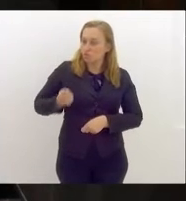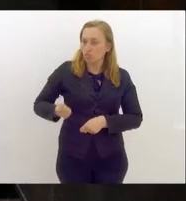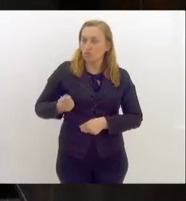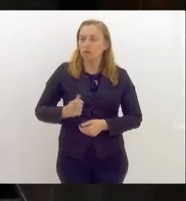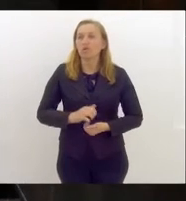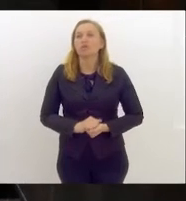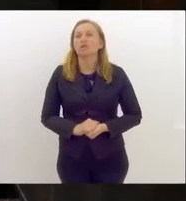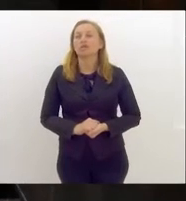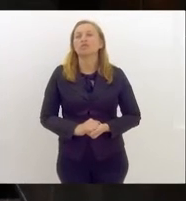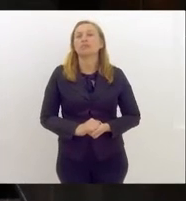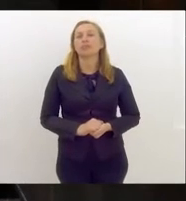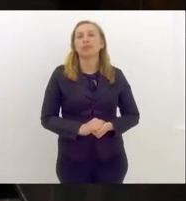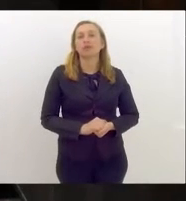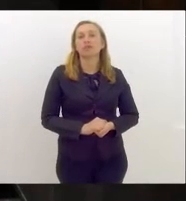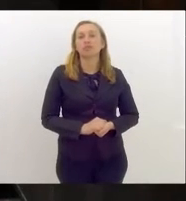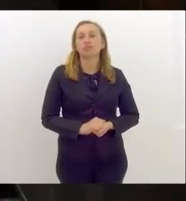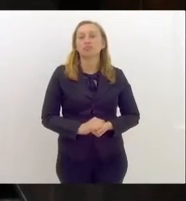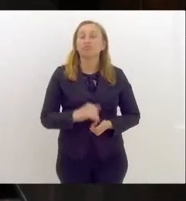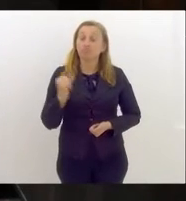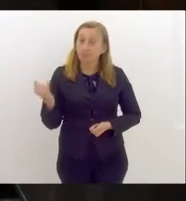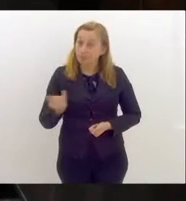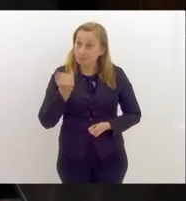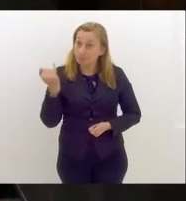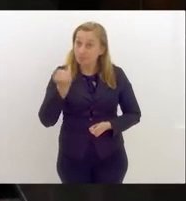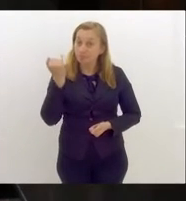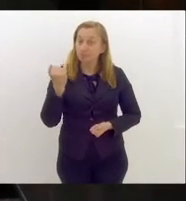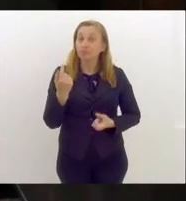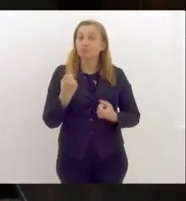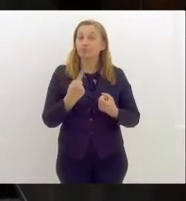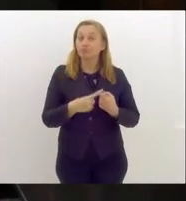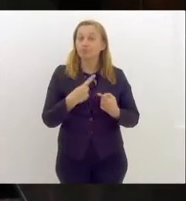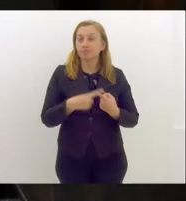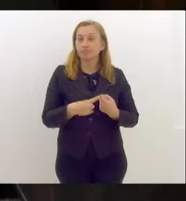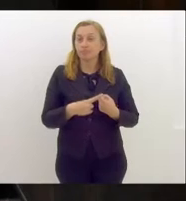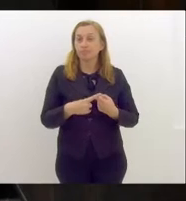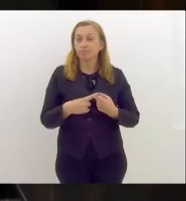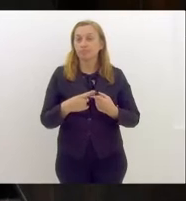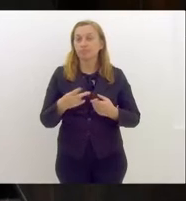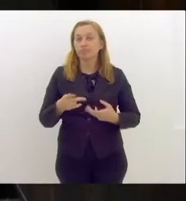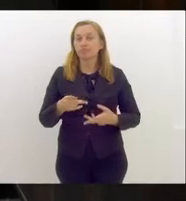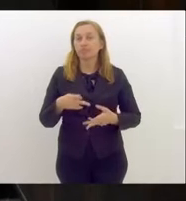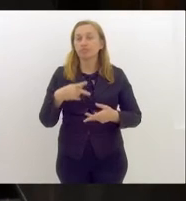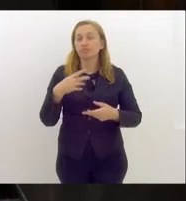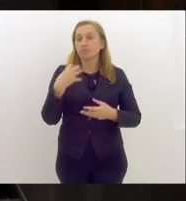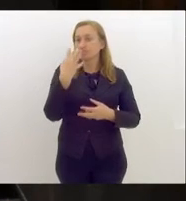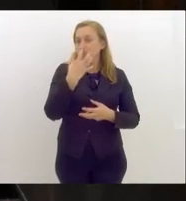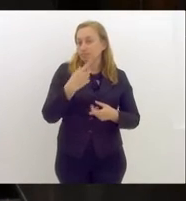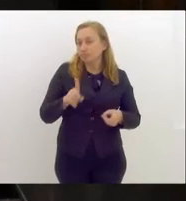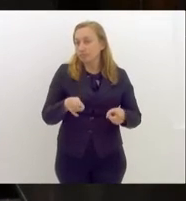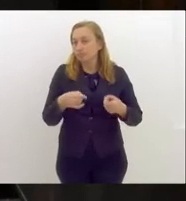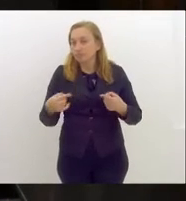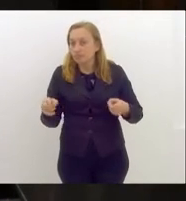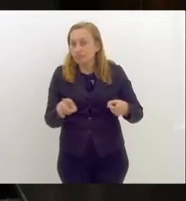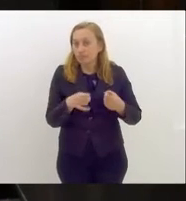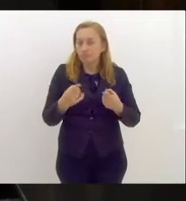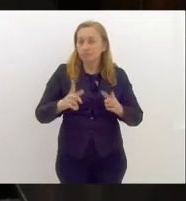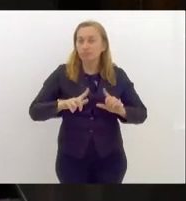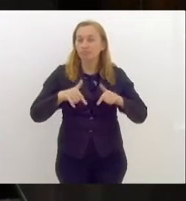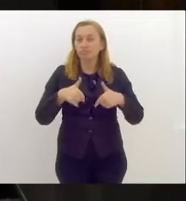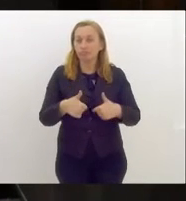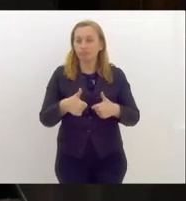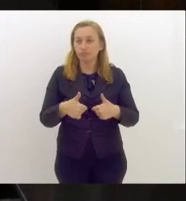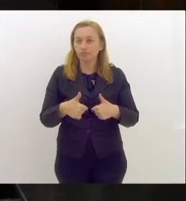foi extremamente importante porque através das suas expressões musicais das suas atitudes